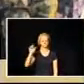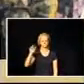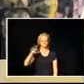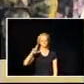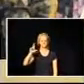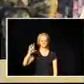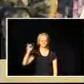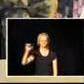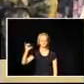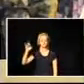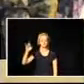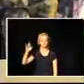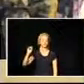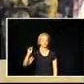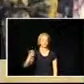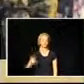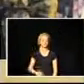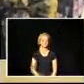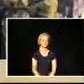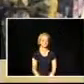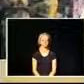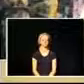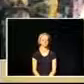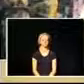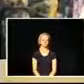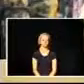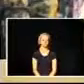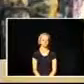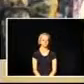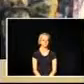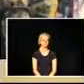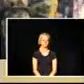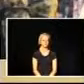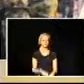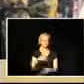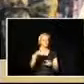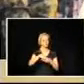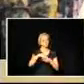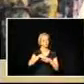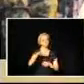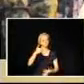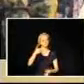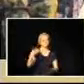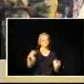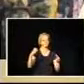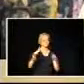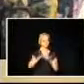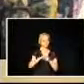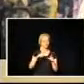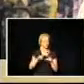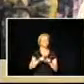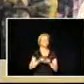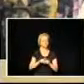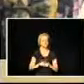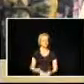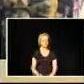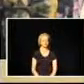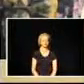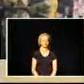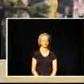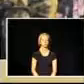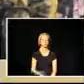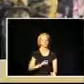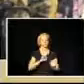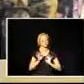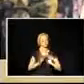município também, de vereador Luizinho da Farmácia. Em votação, aprovado com sua emenda. Projeto de lei ordinária 48,